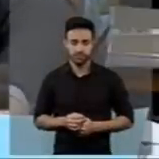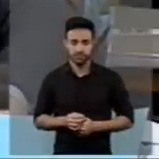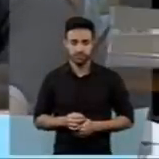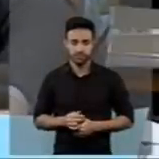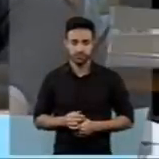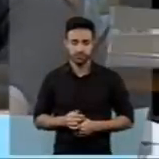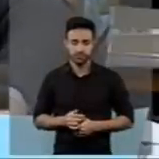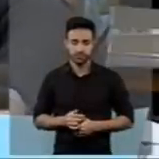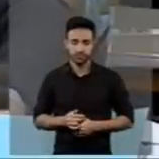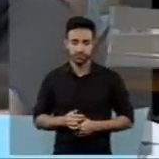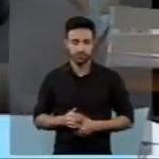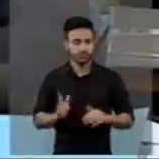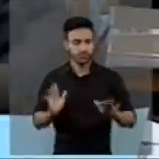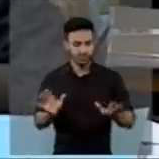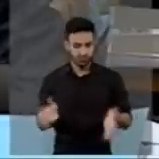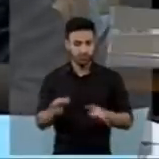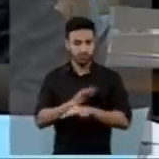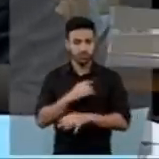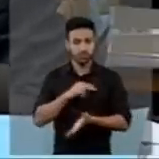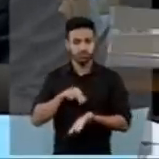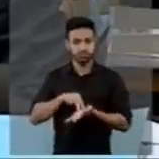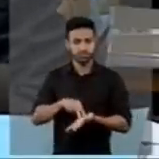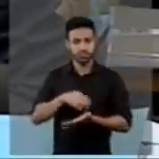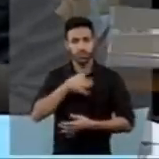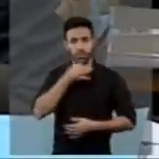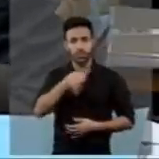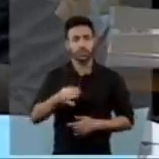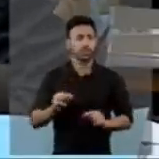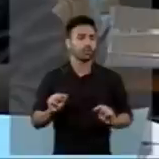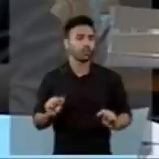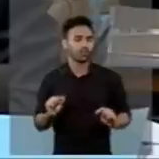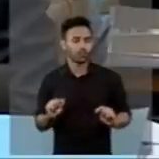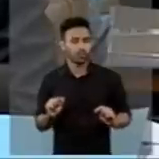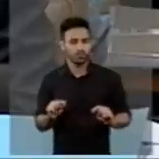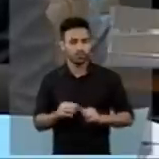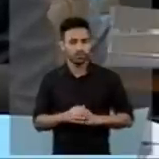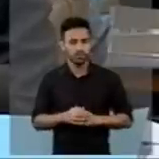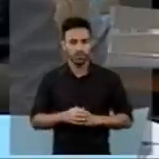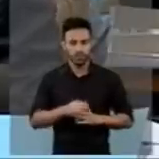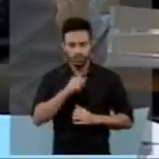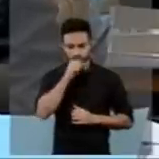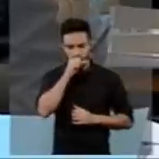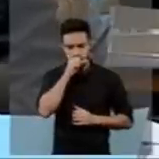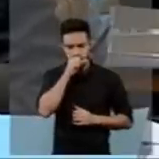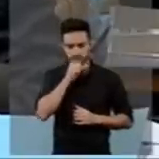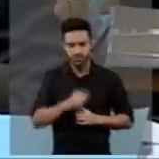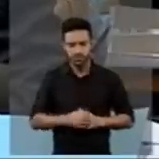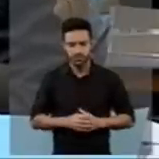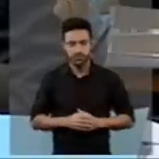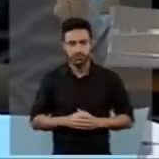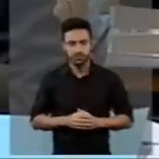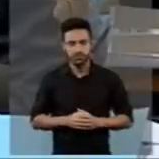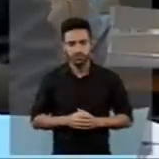firmou posição que, de um lado,